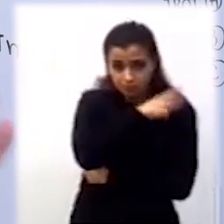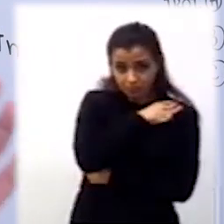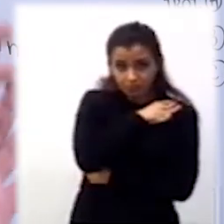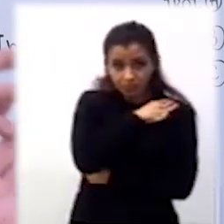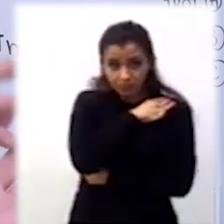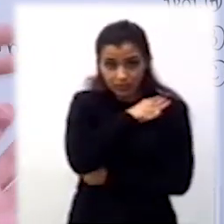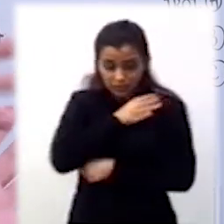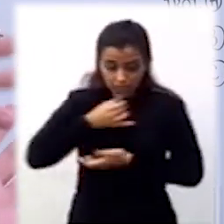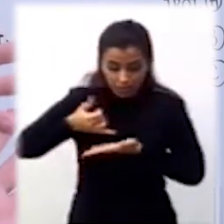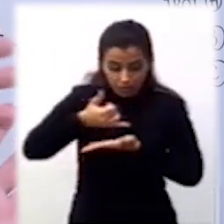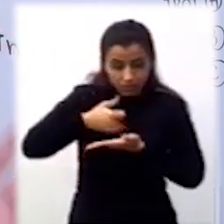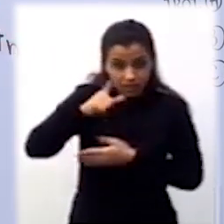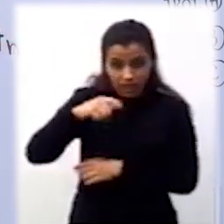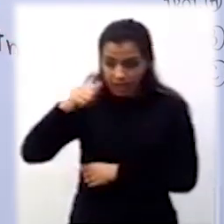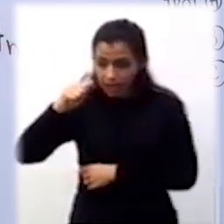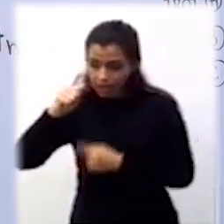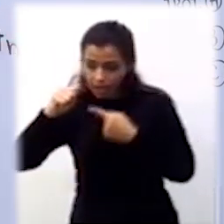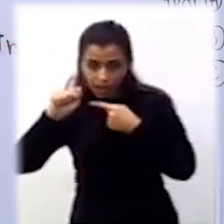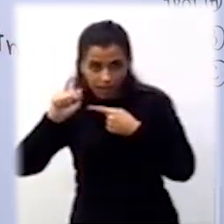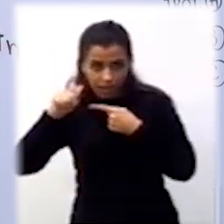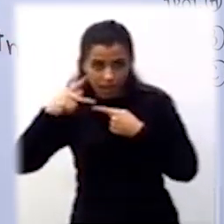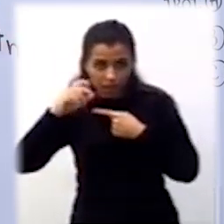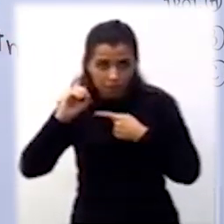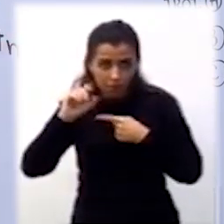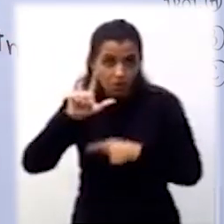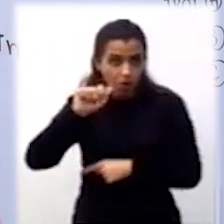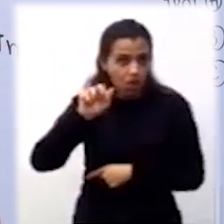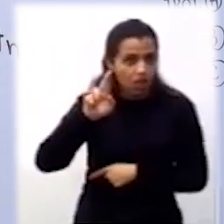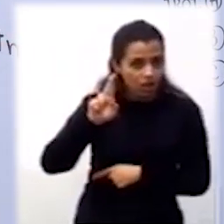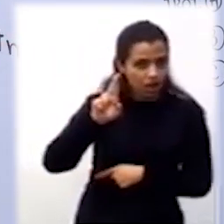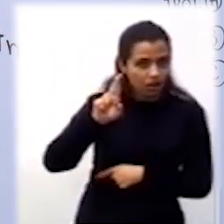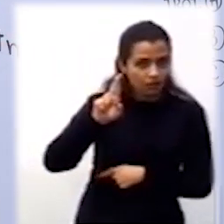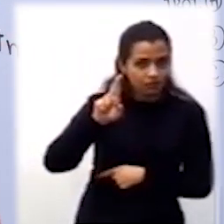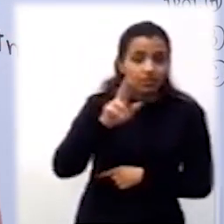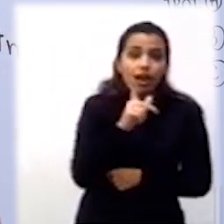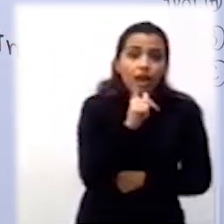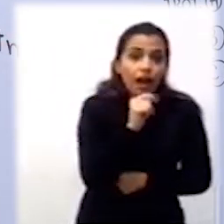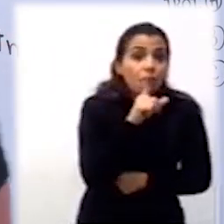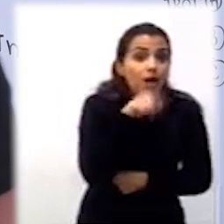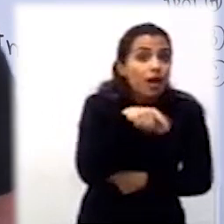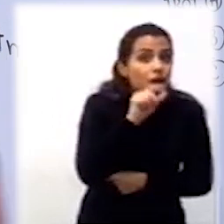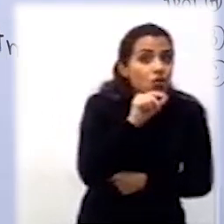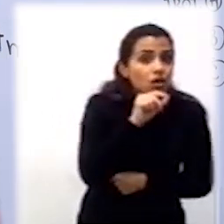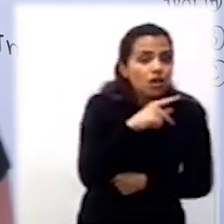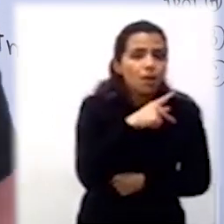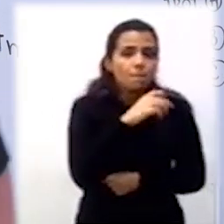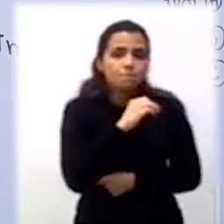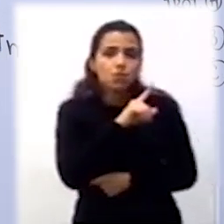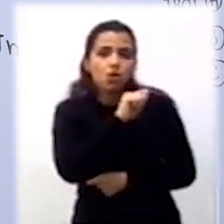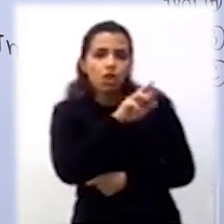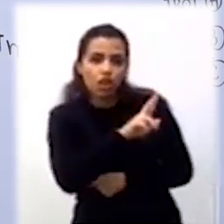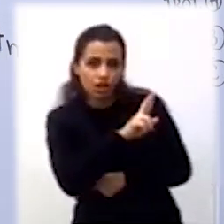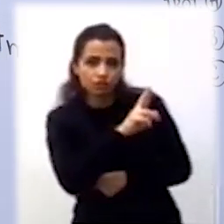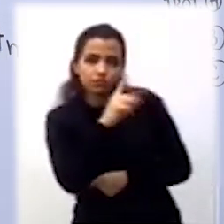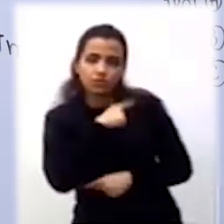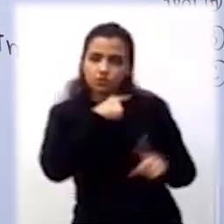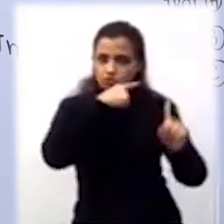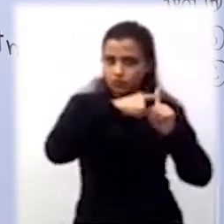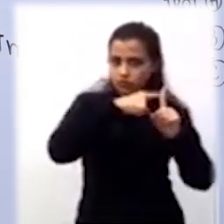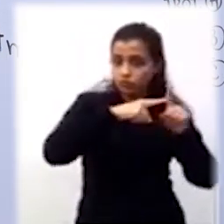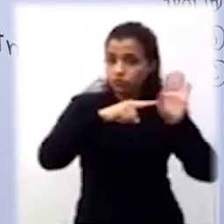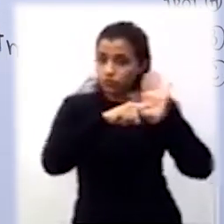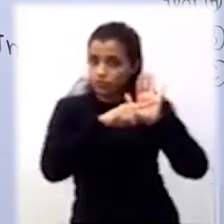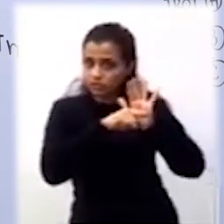é apolar, enquanto que a água, ela é polar. Tem polaridade, positivo, negativo, tá? E olha